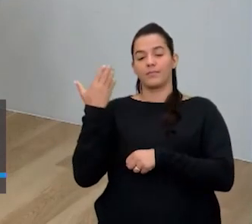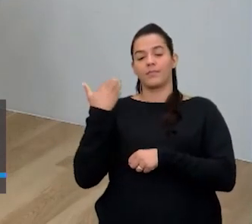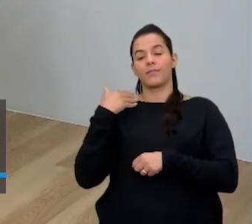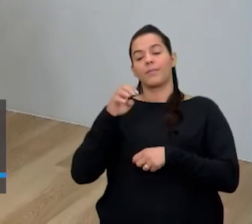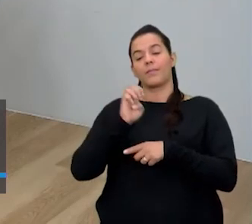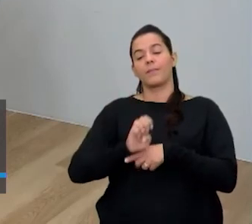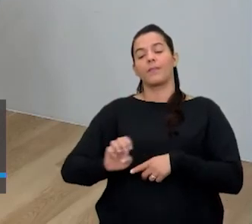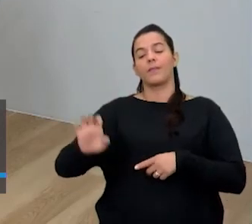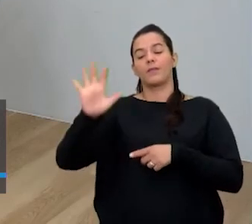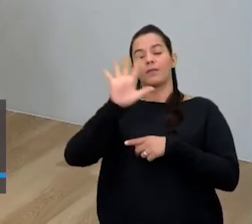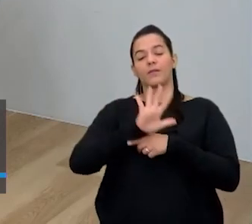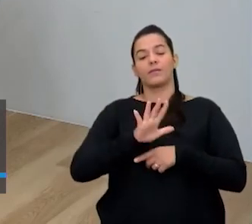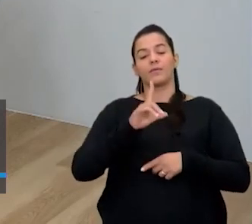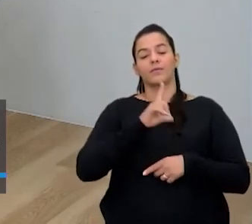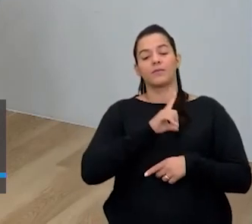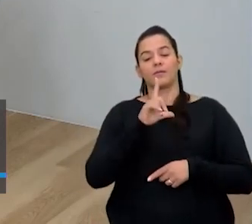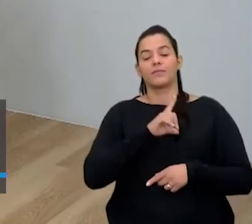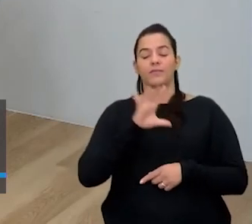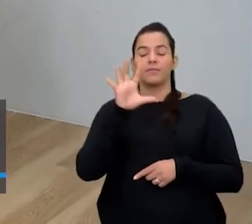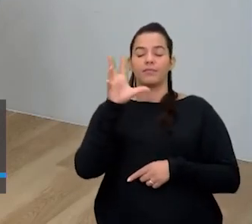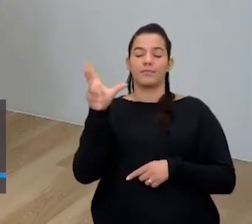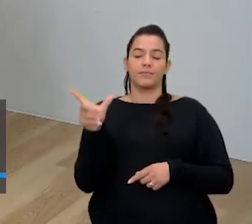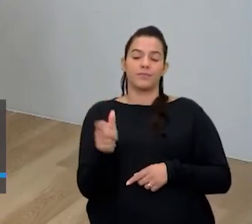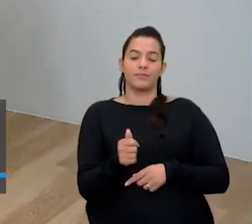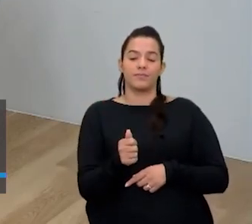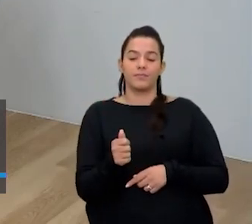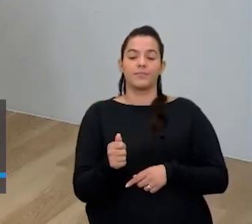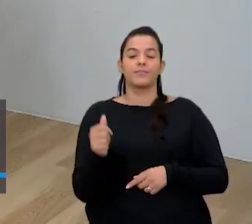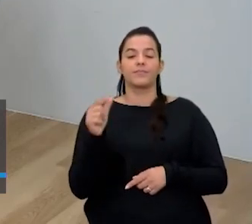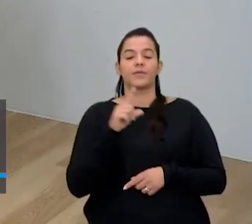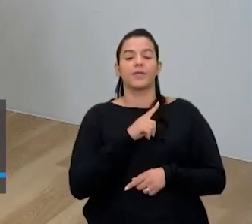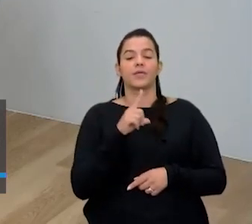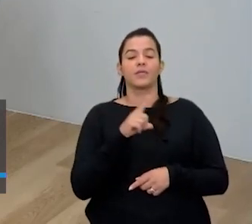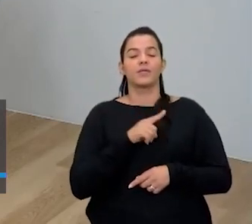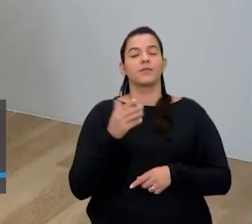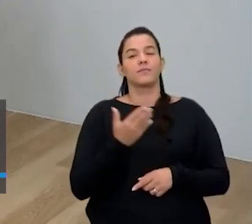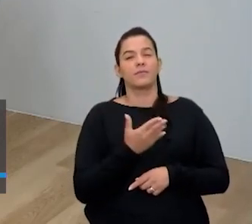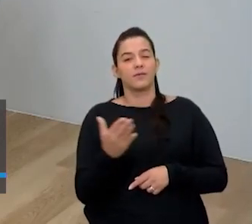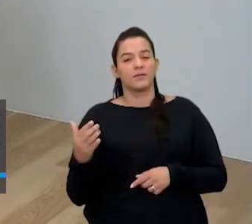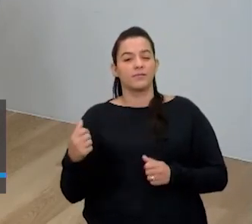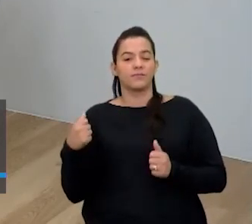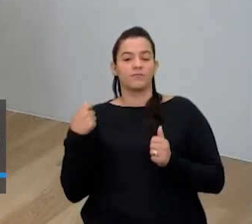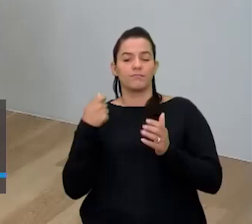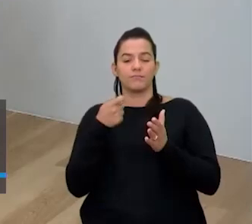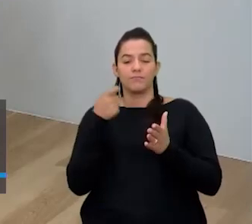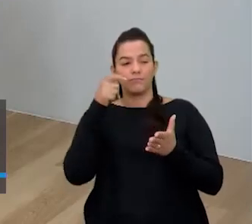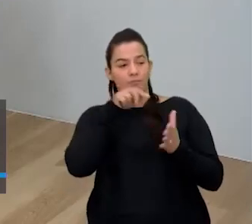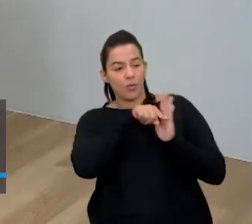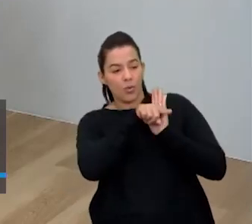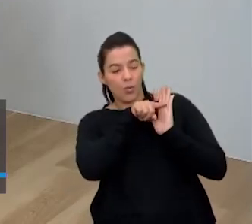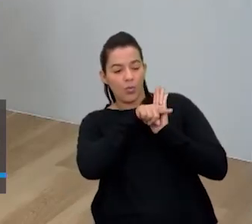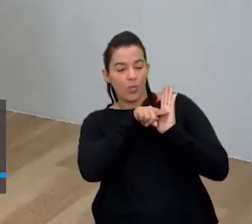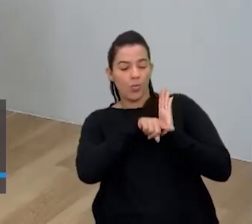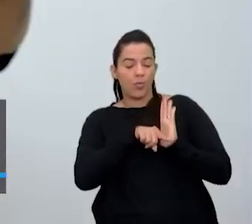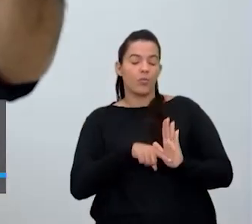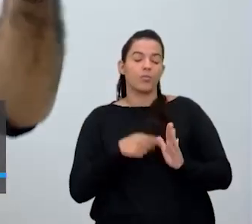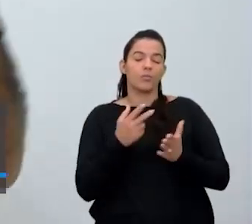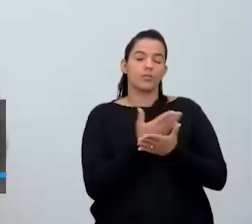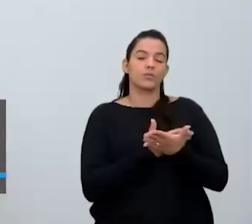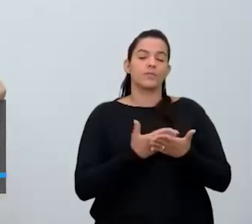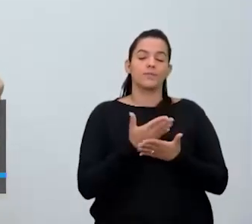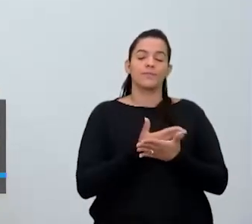europeus lotearam a África. E para poder explorar, eles juntaram no